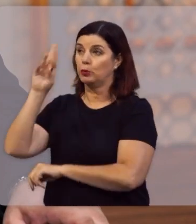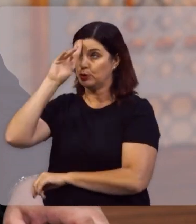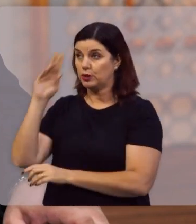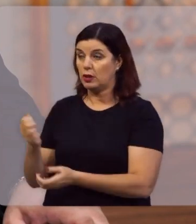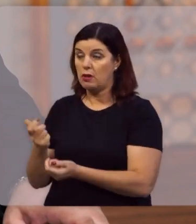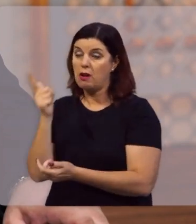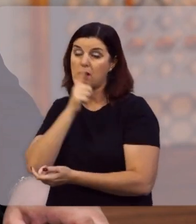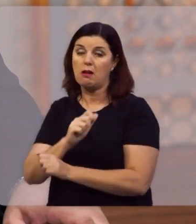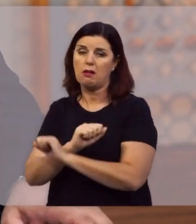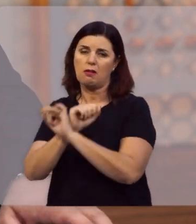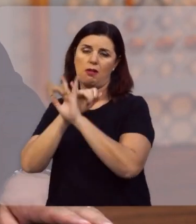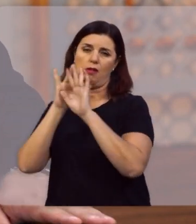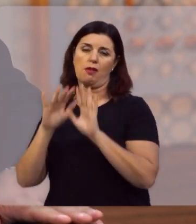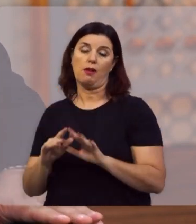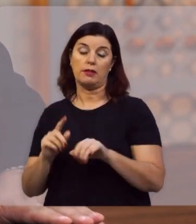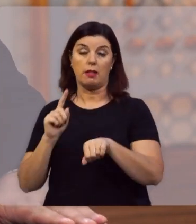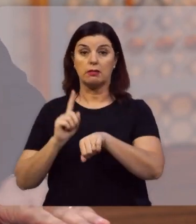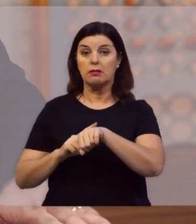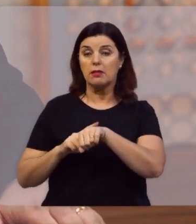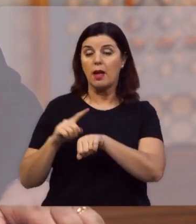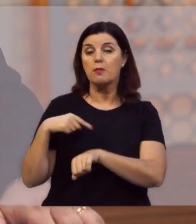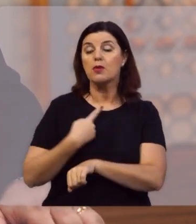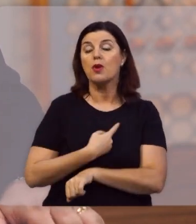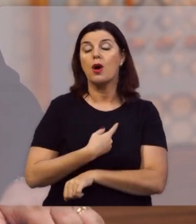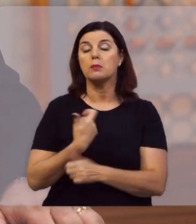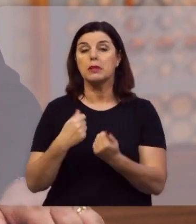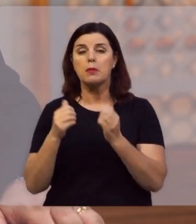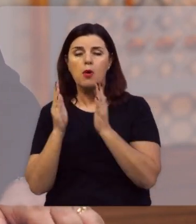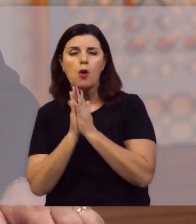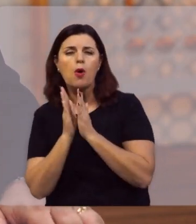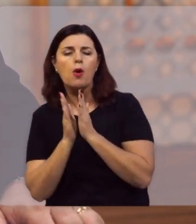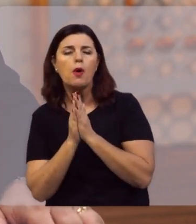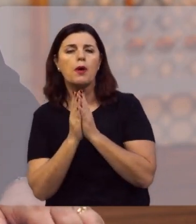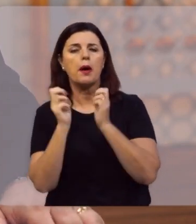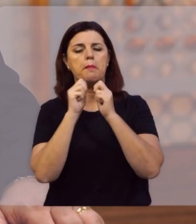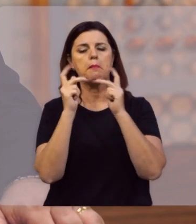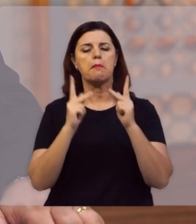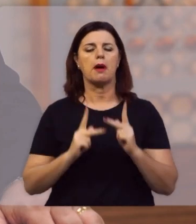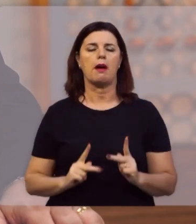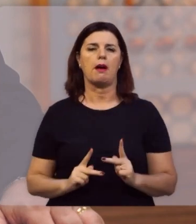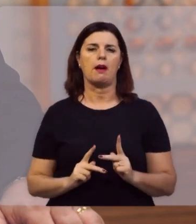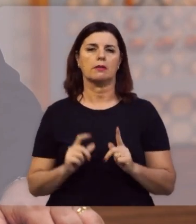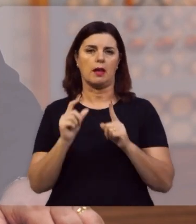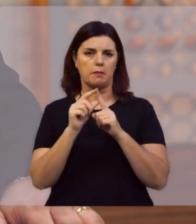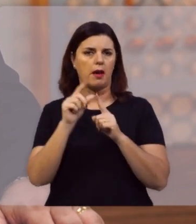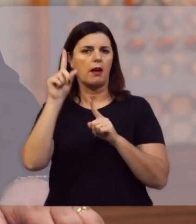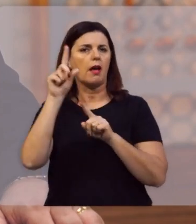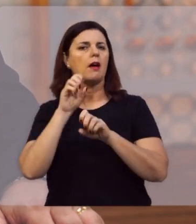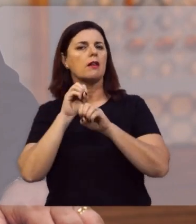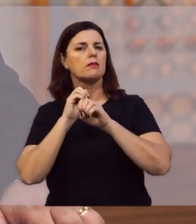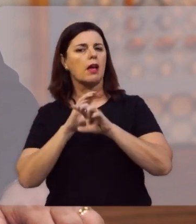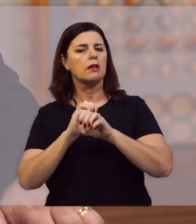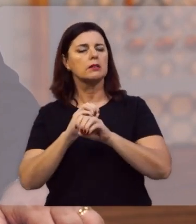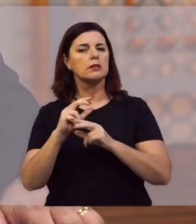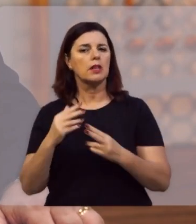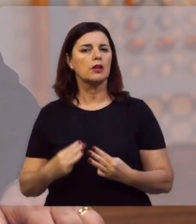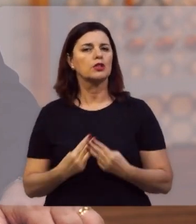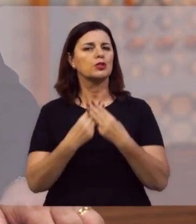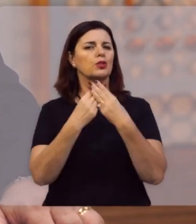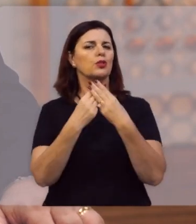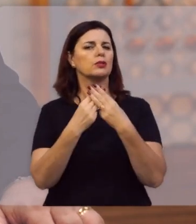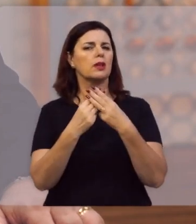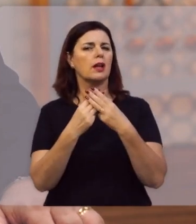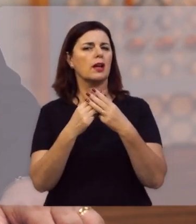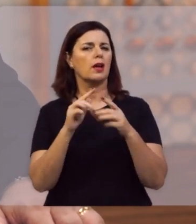seja glorificado é um tempo no qual nós também devemos orar pela paz a palavra de Deus ensinou aos judeus que